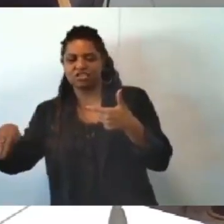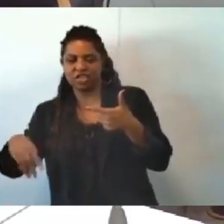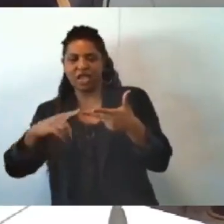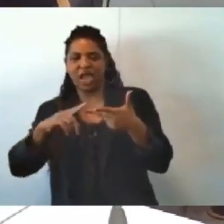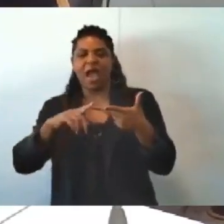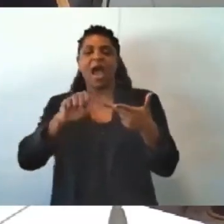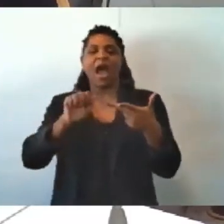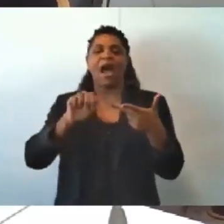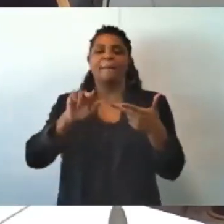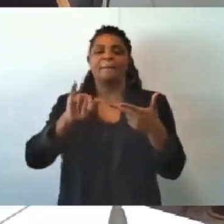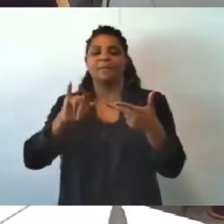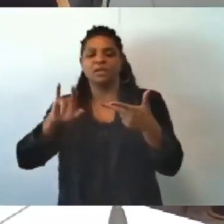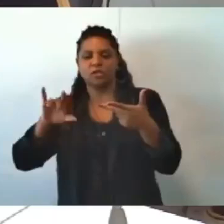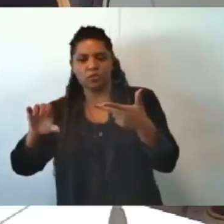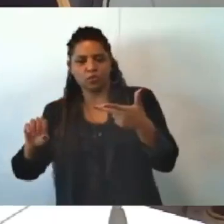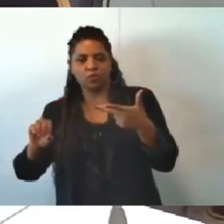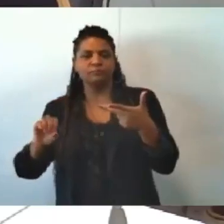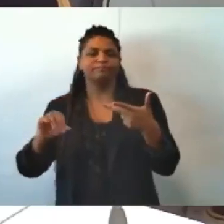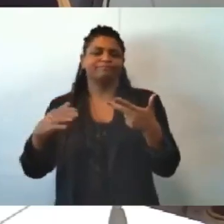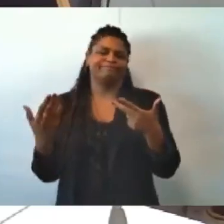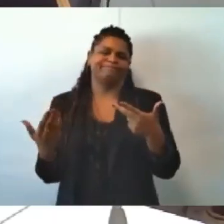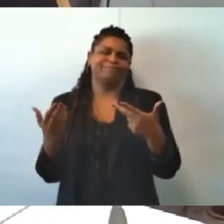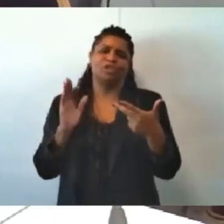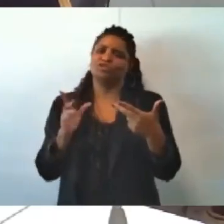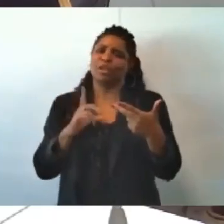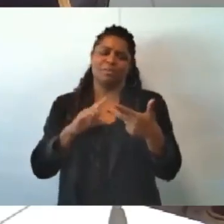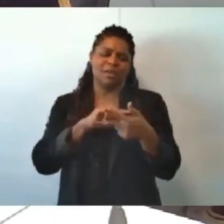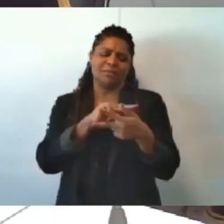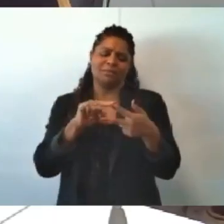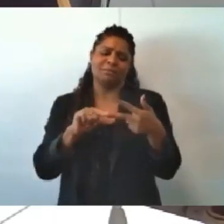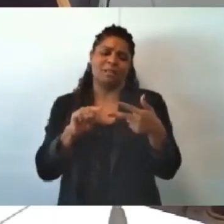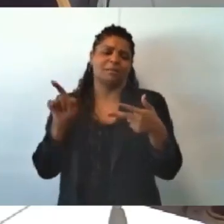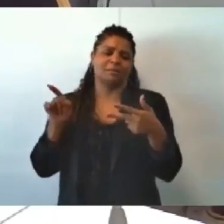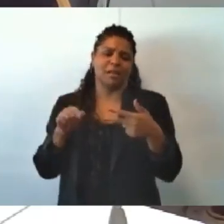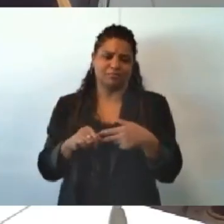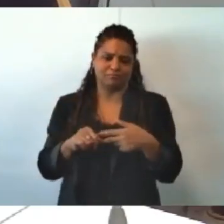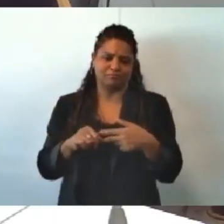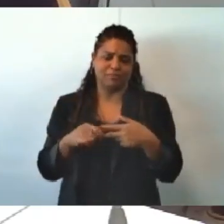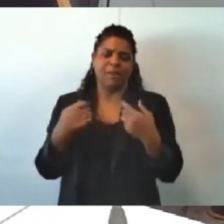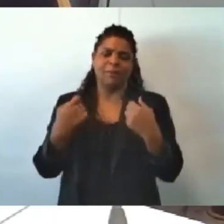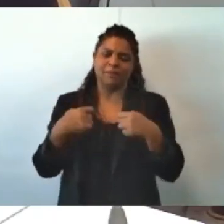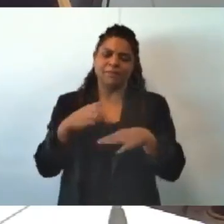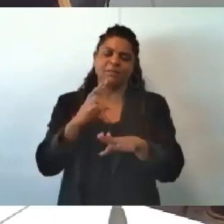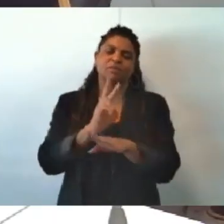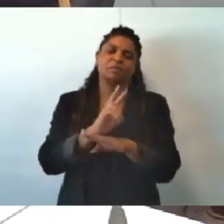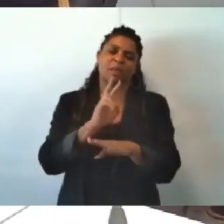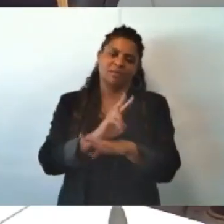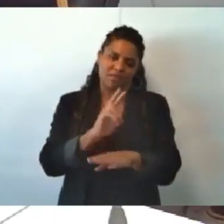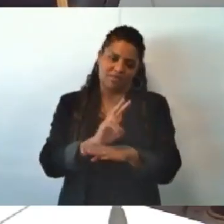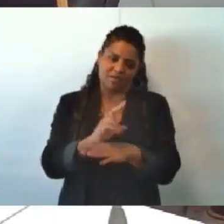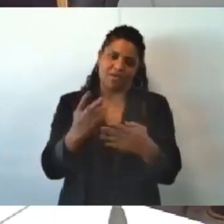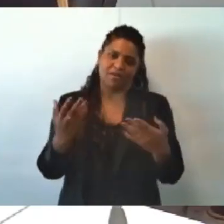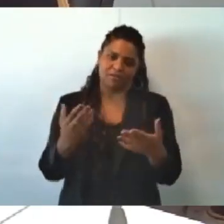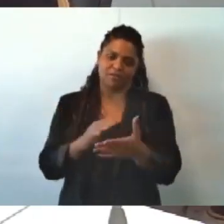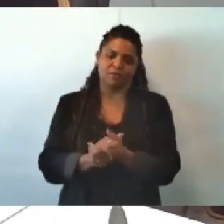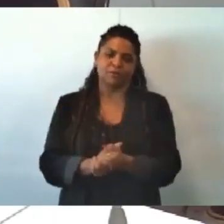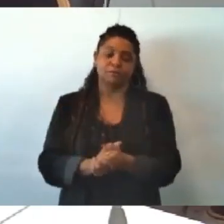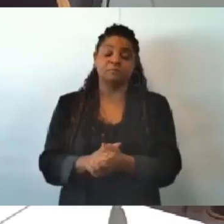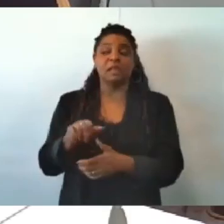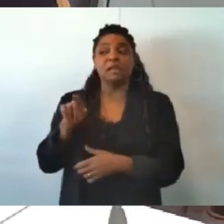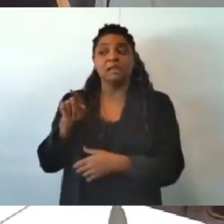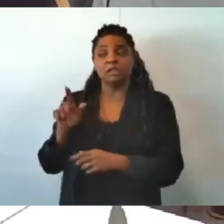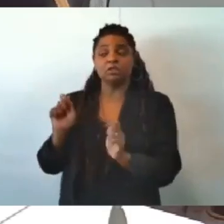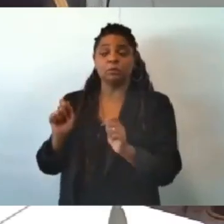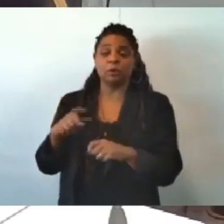preservar e valer, né, ter essa consciência, esse senso também. Isso também pode impactar